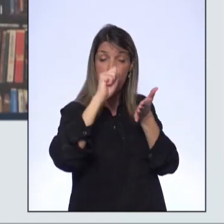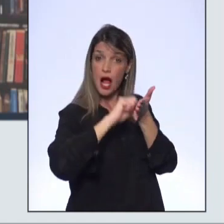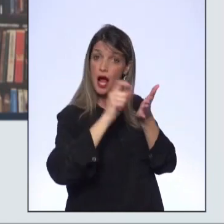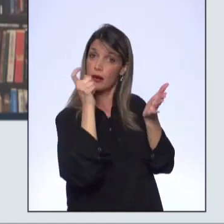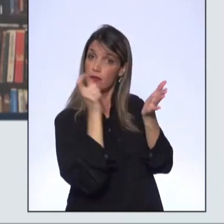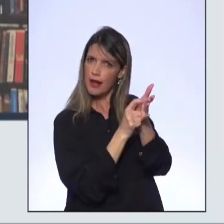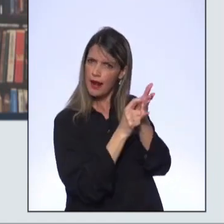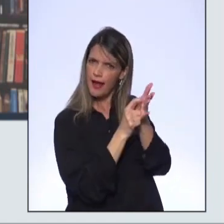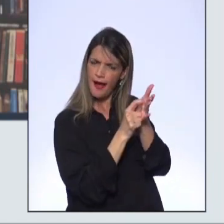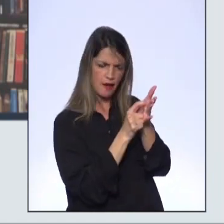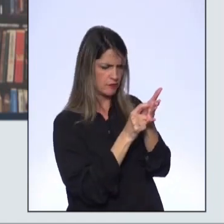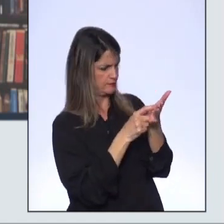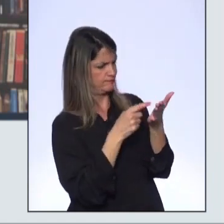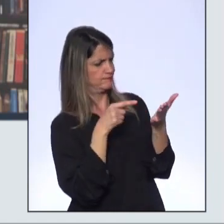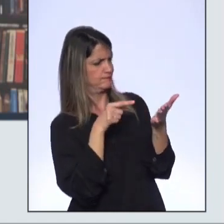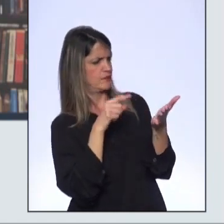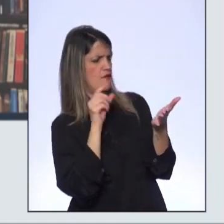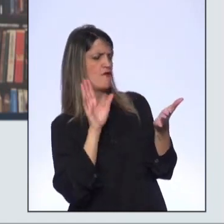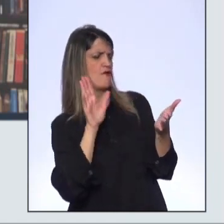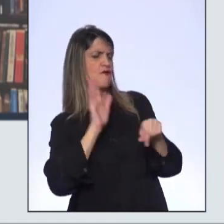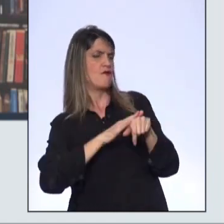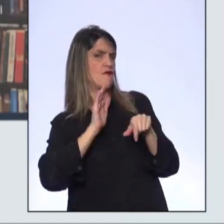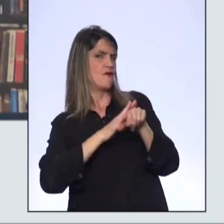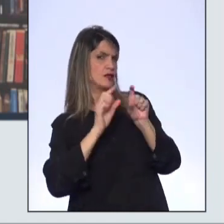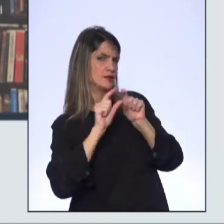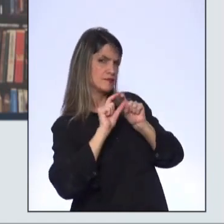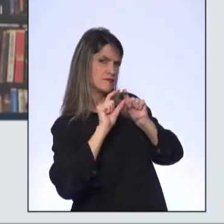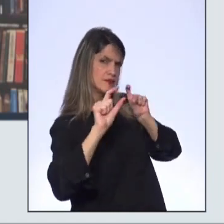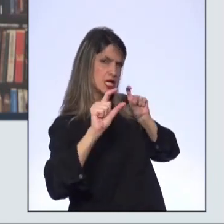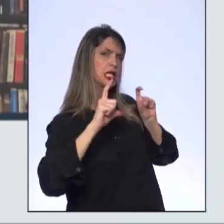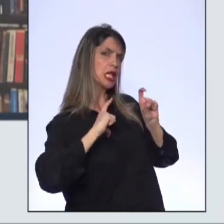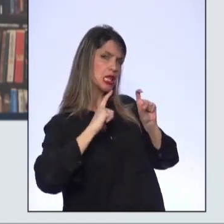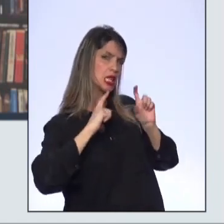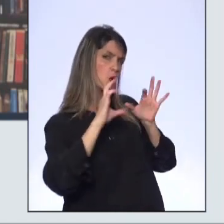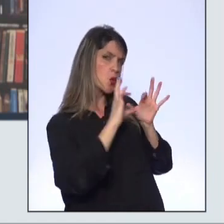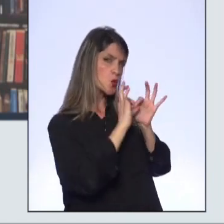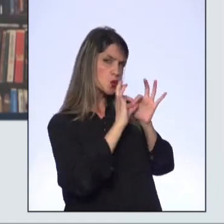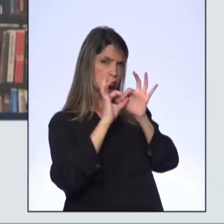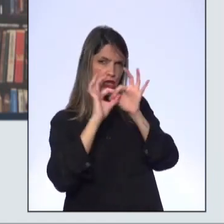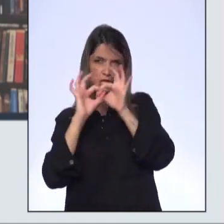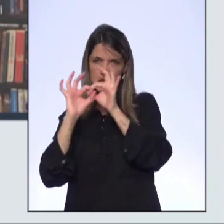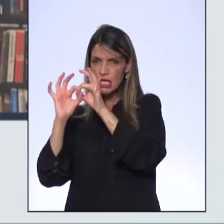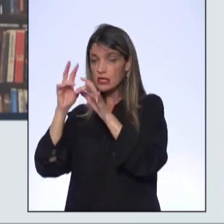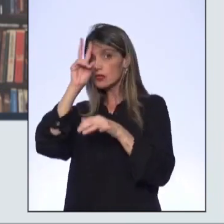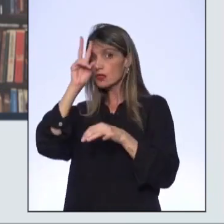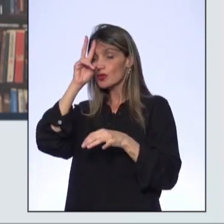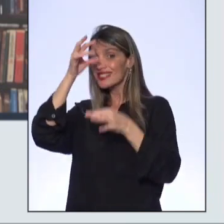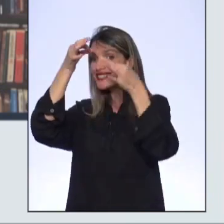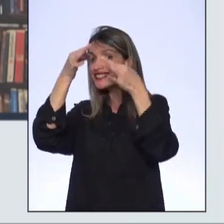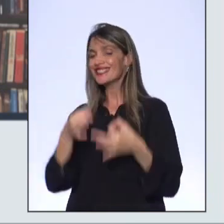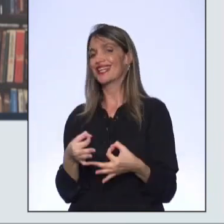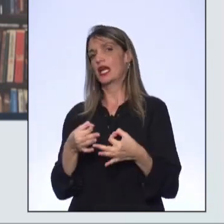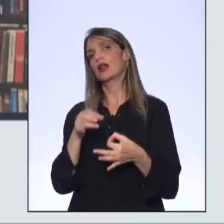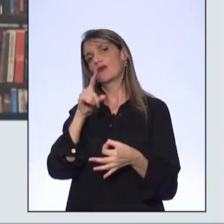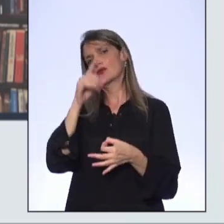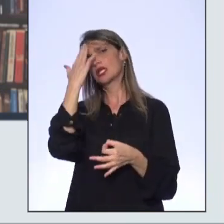e construa uma frase contextualizada, historicamente